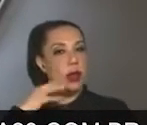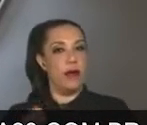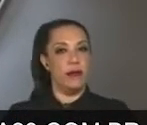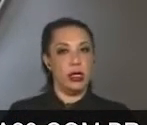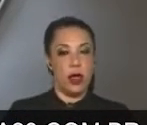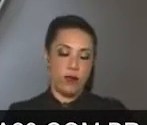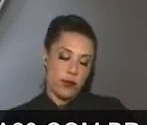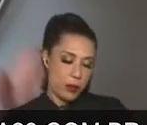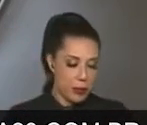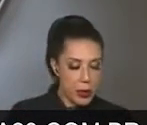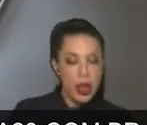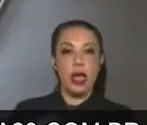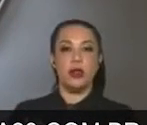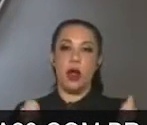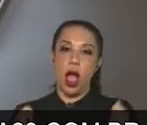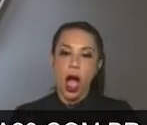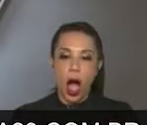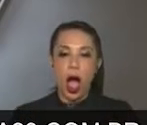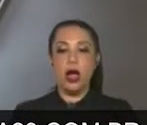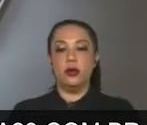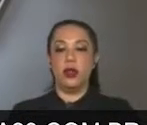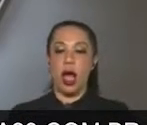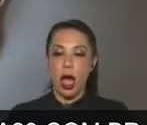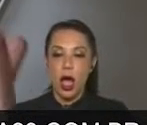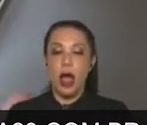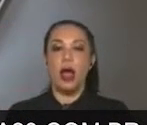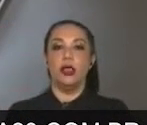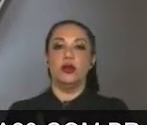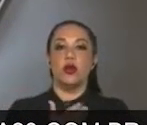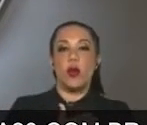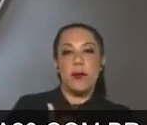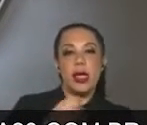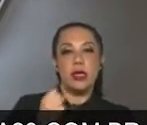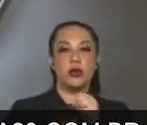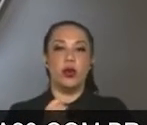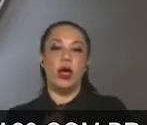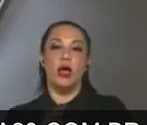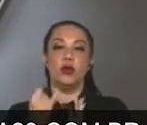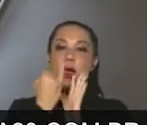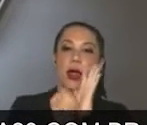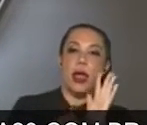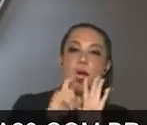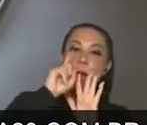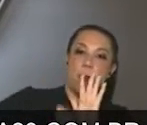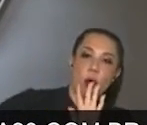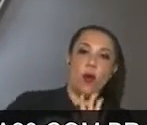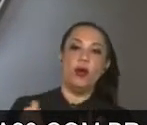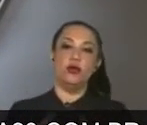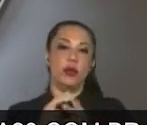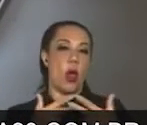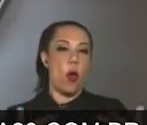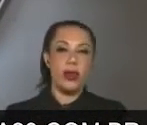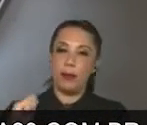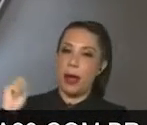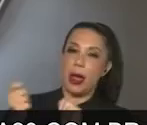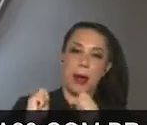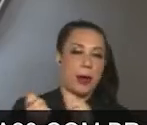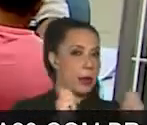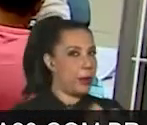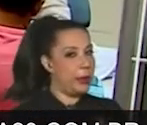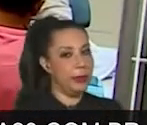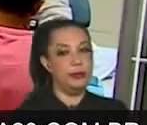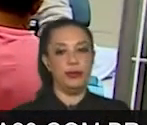tenho uma filha pequena, então tem muitos gastos e tudo mais, né? Começo do ano tem muito gasto de impostos, muita coisinha para, né, pra gente